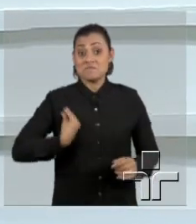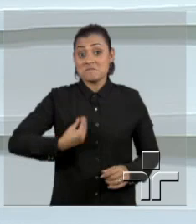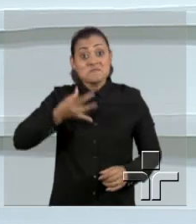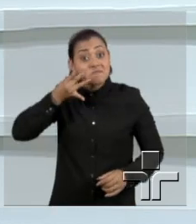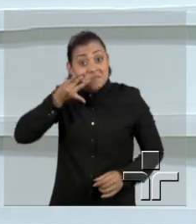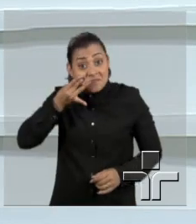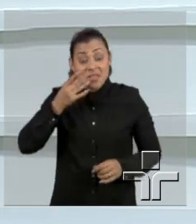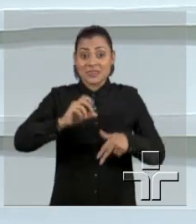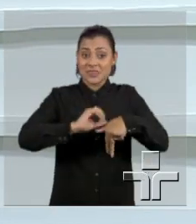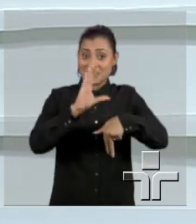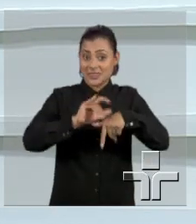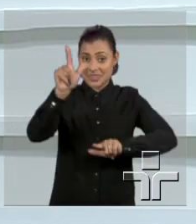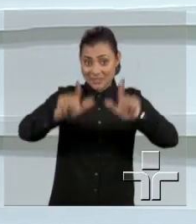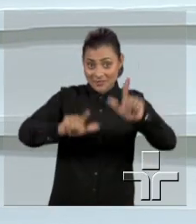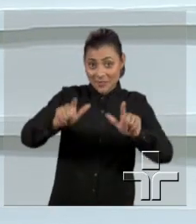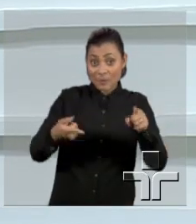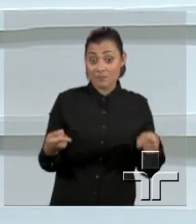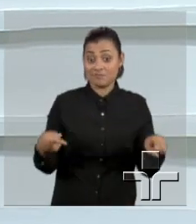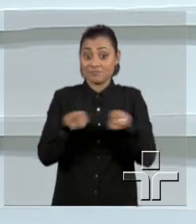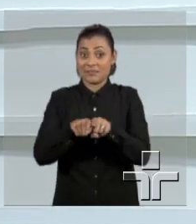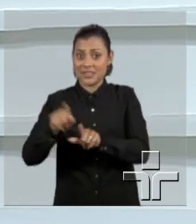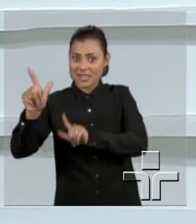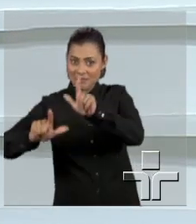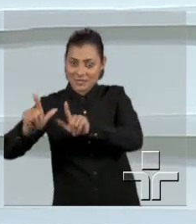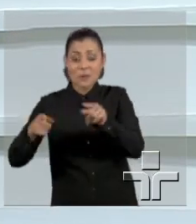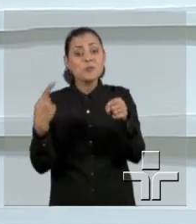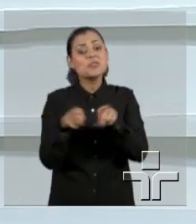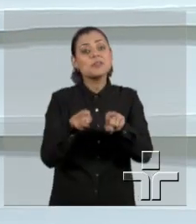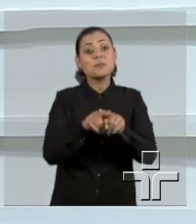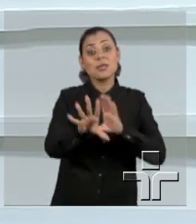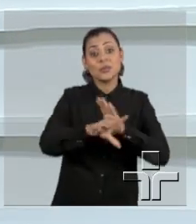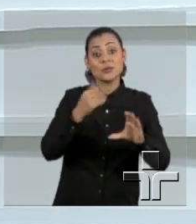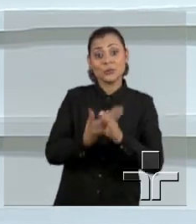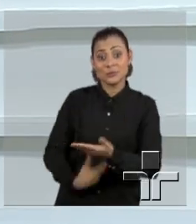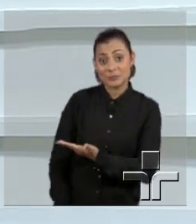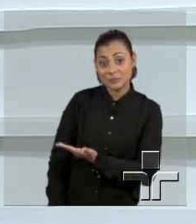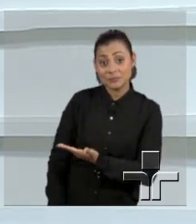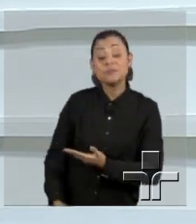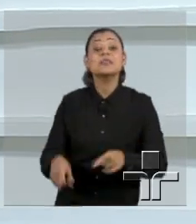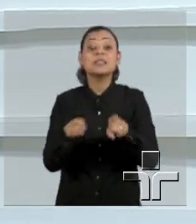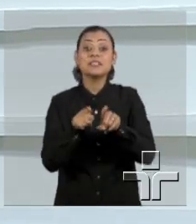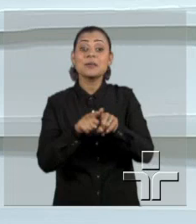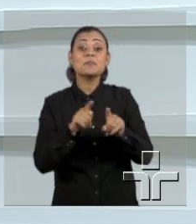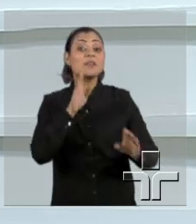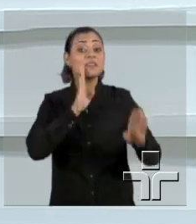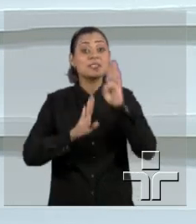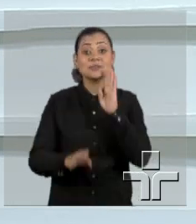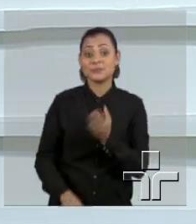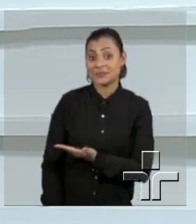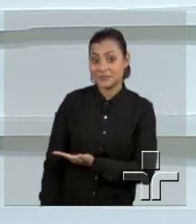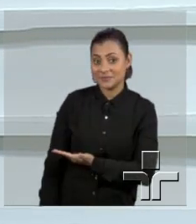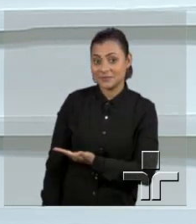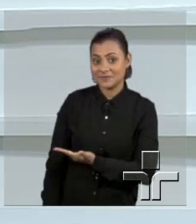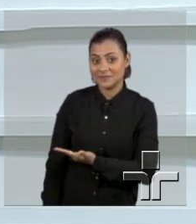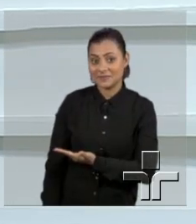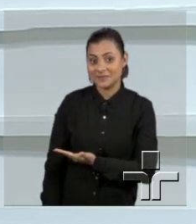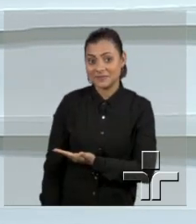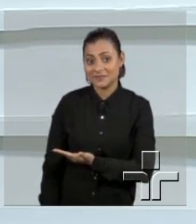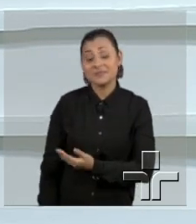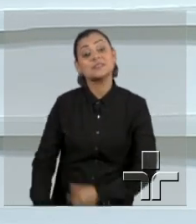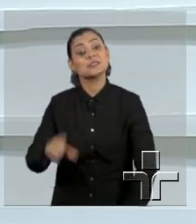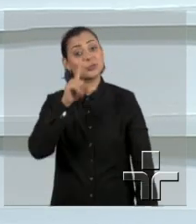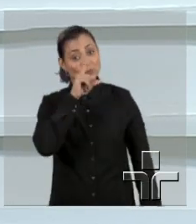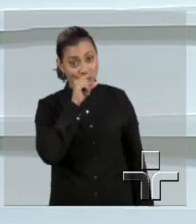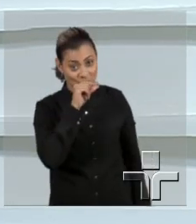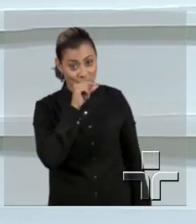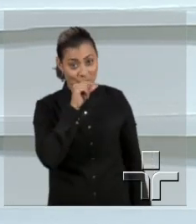TV Cultura, pelas emissoras afiliadas, pelo nosso canal no YouTube e pela nossa página no Facebook, também no nosso